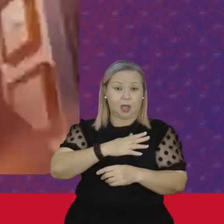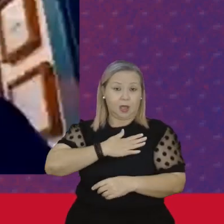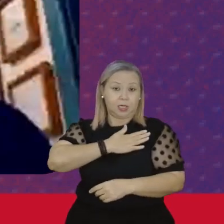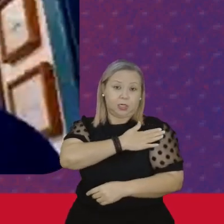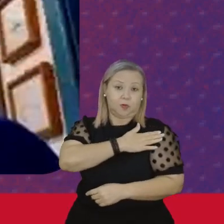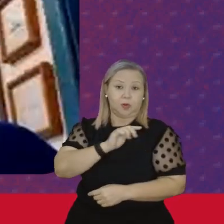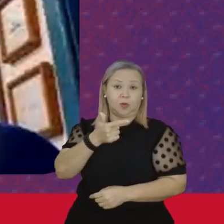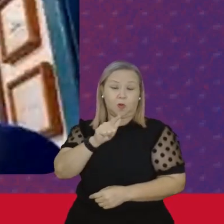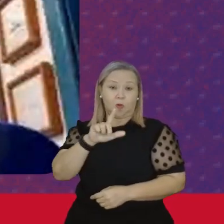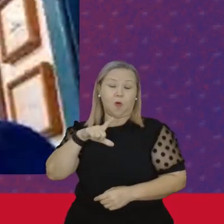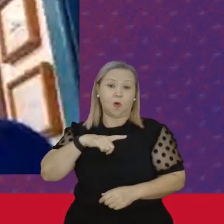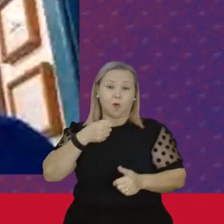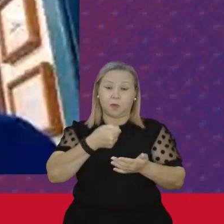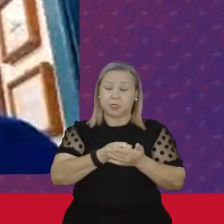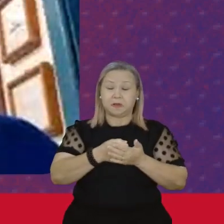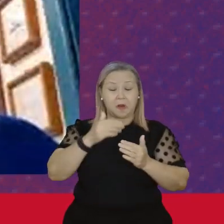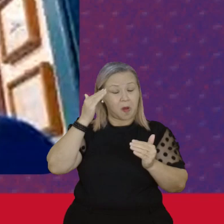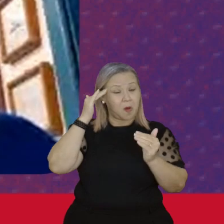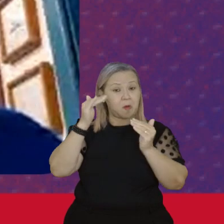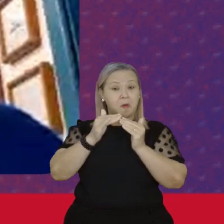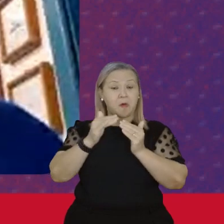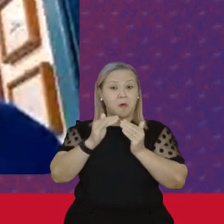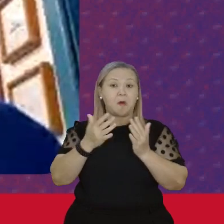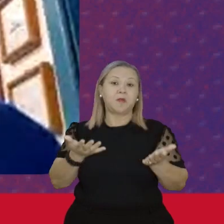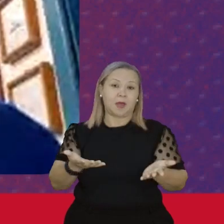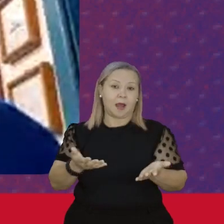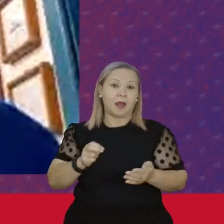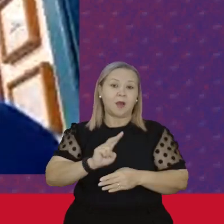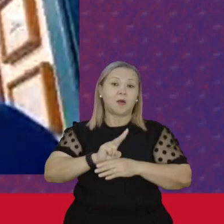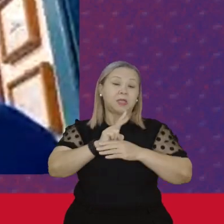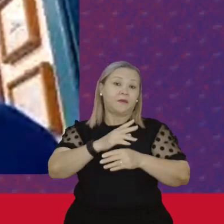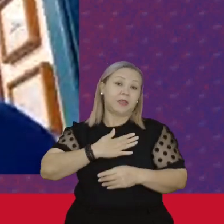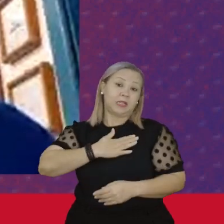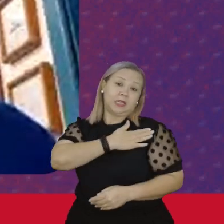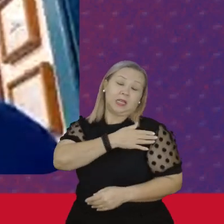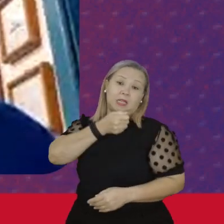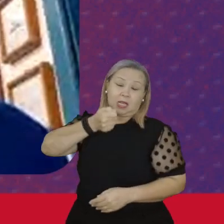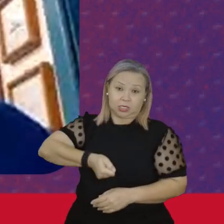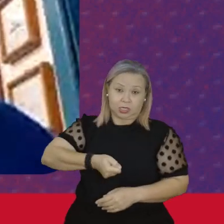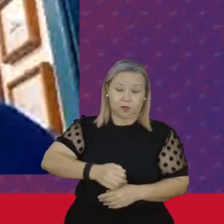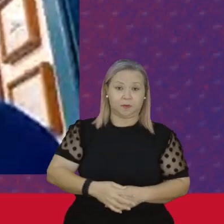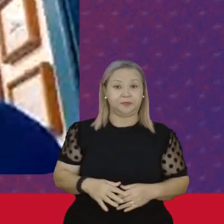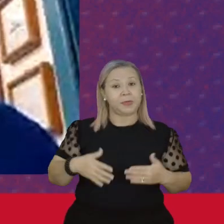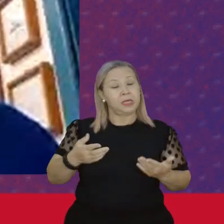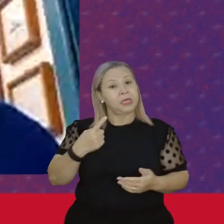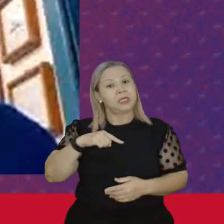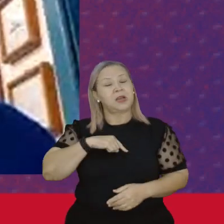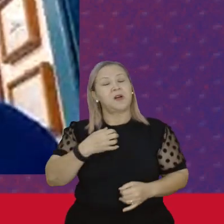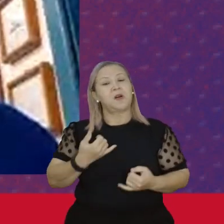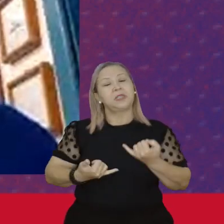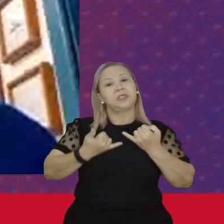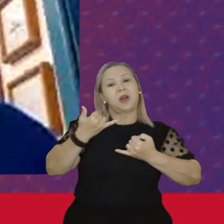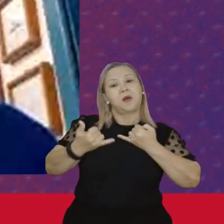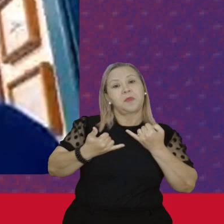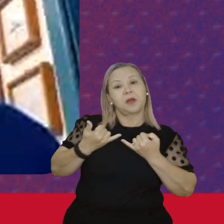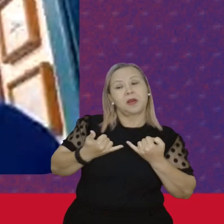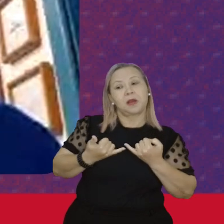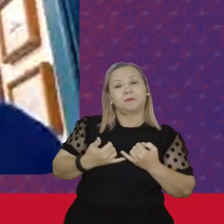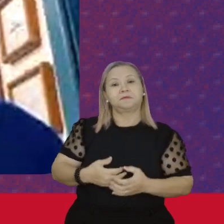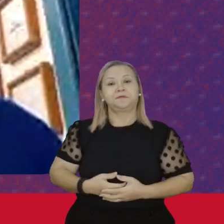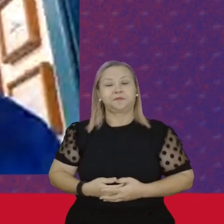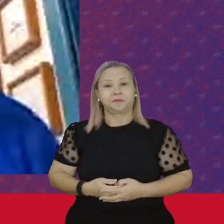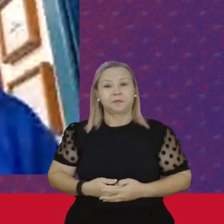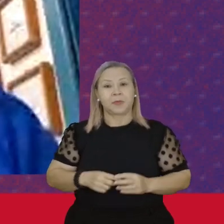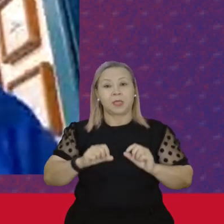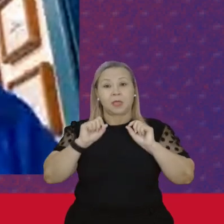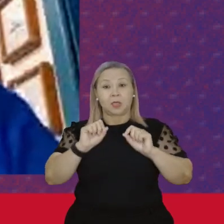também tinha que concordar com a defesa da ditadura, né? Então, a gente até brincava que um era do sim